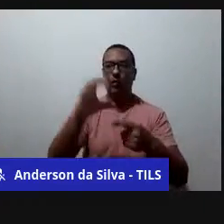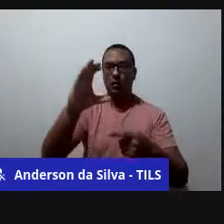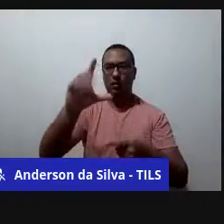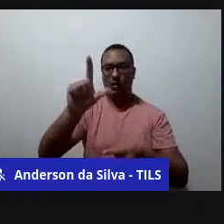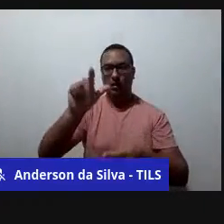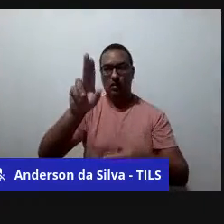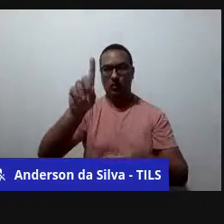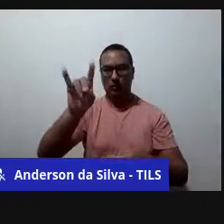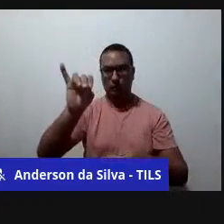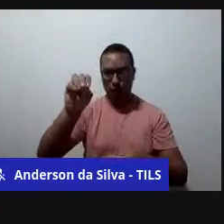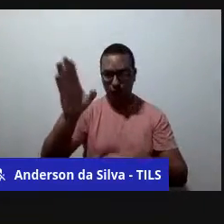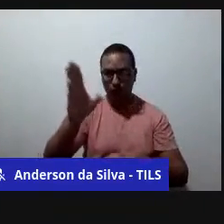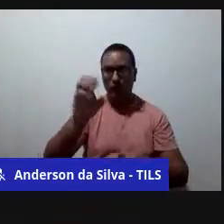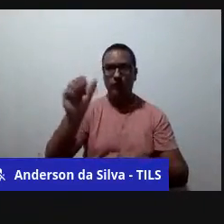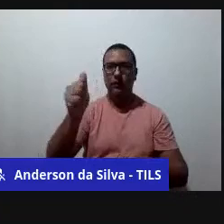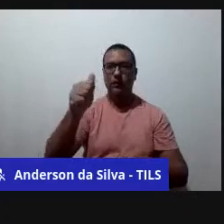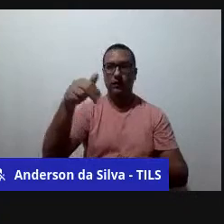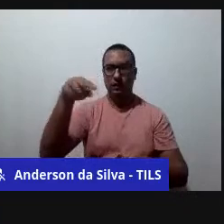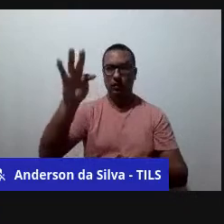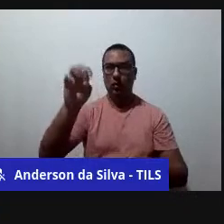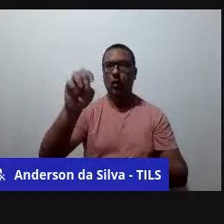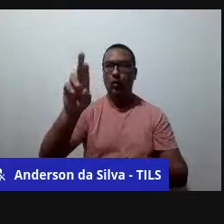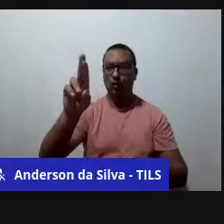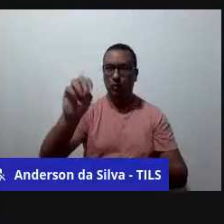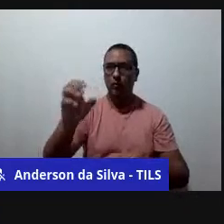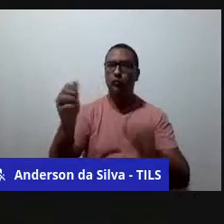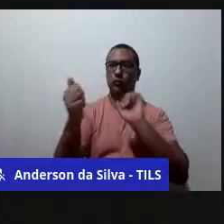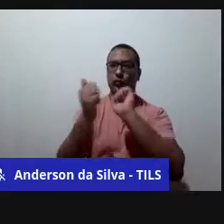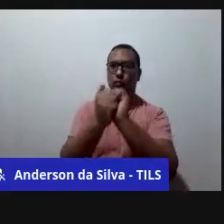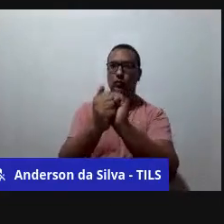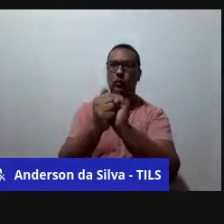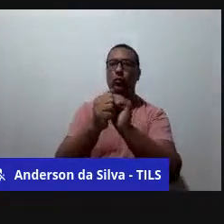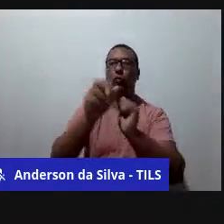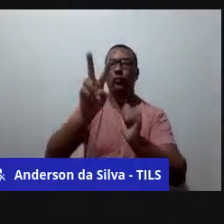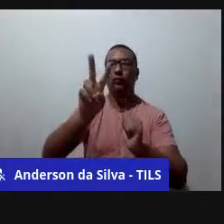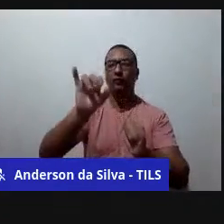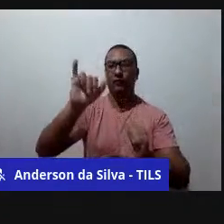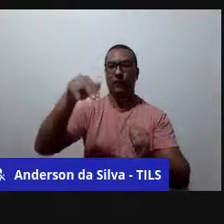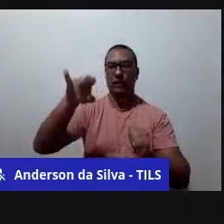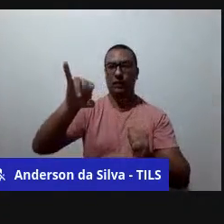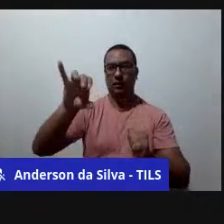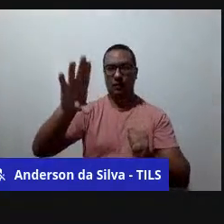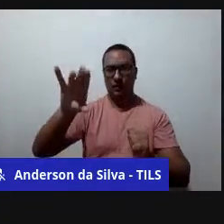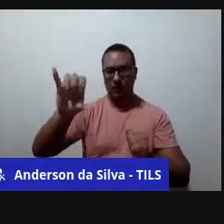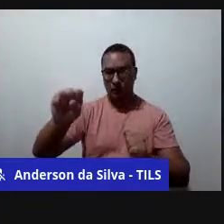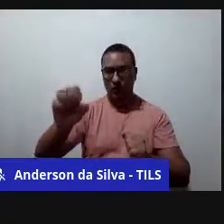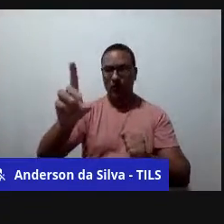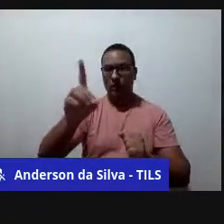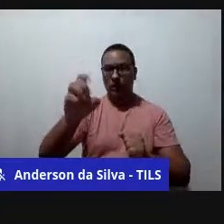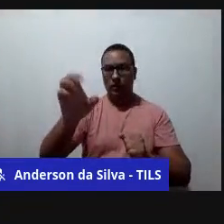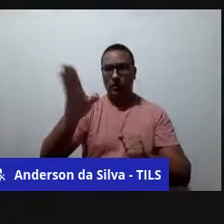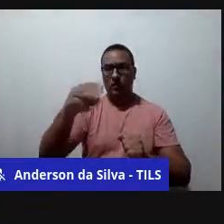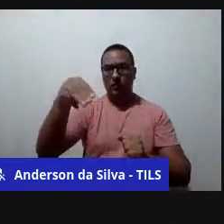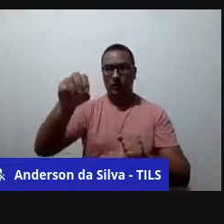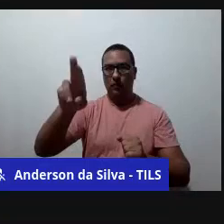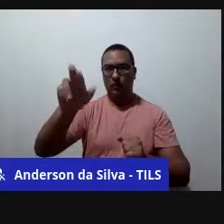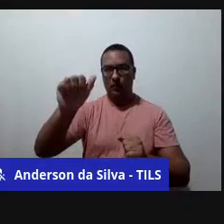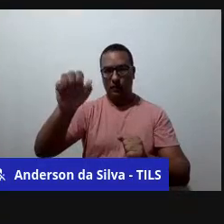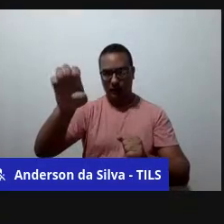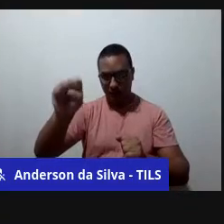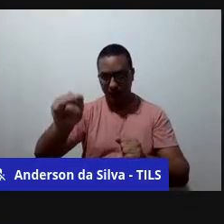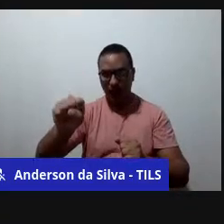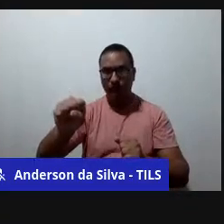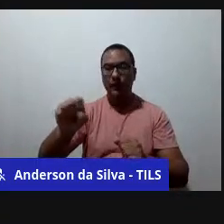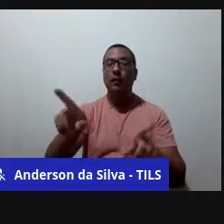com o Vinícius de Moraes. A gente vai tocar mais uma dessas canções que